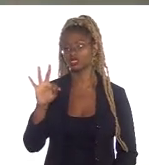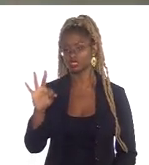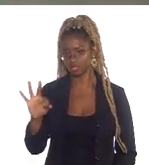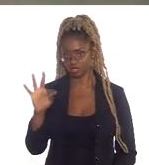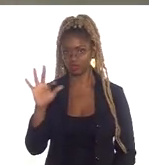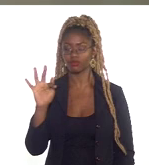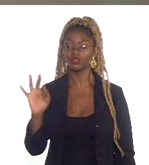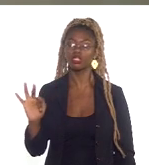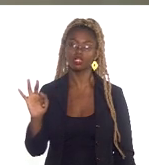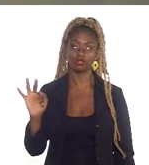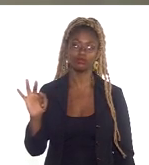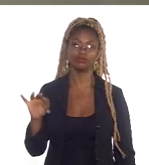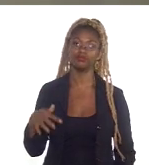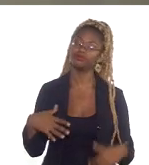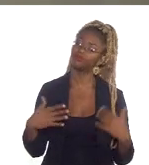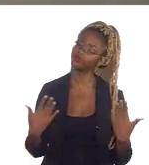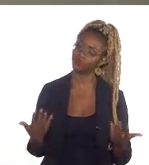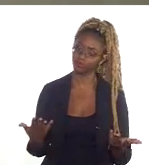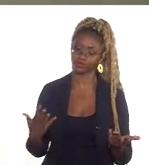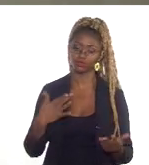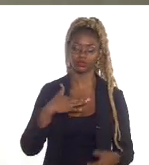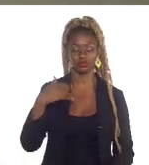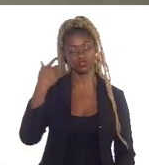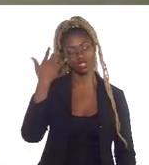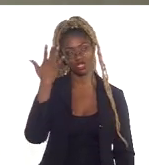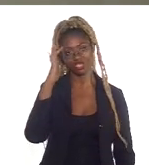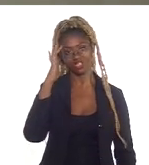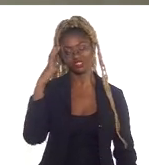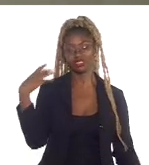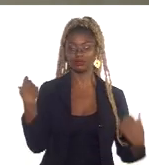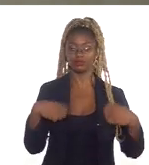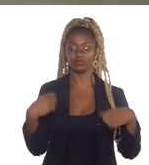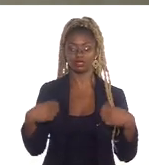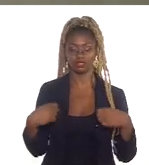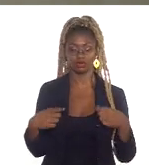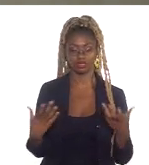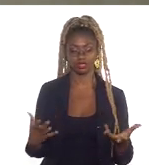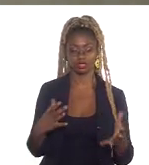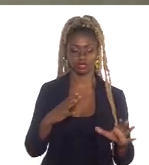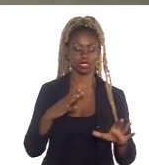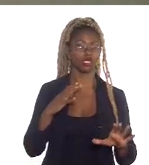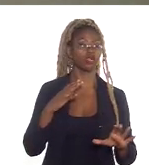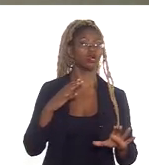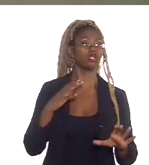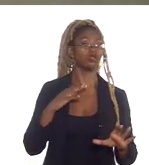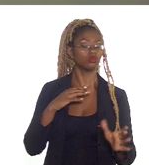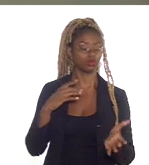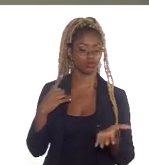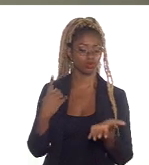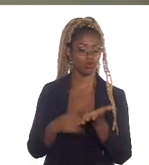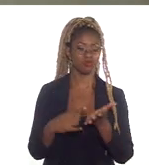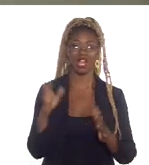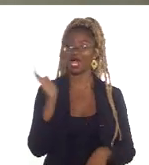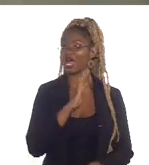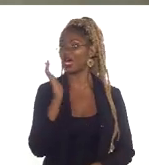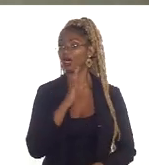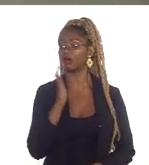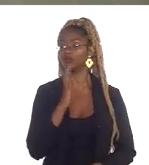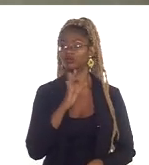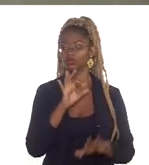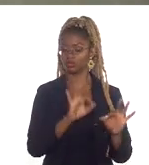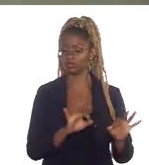Federal. Então, eu acho que temos que chegar a esse denominador muito, muito rápido. Eu